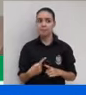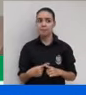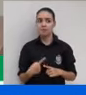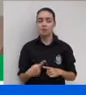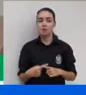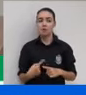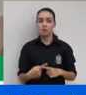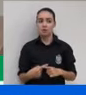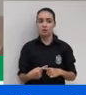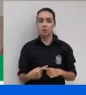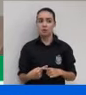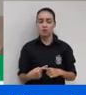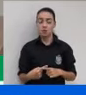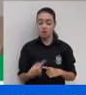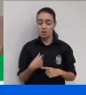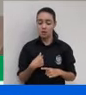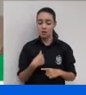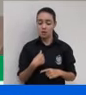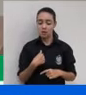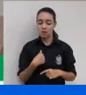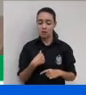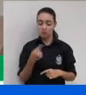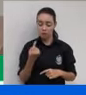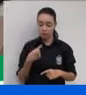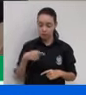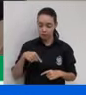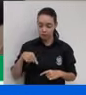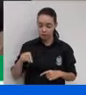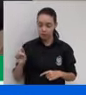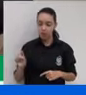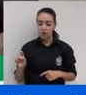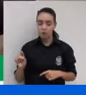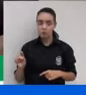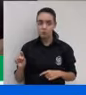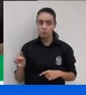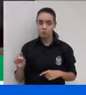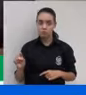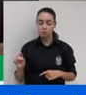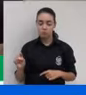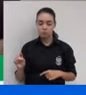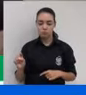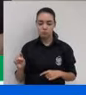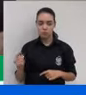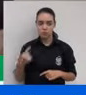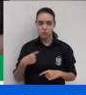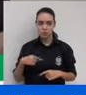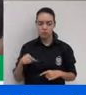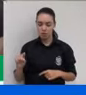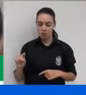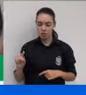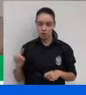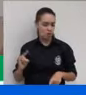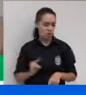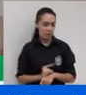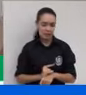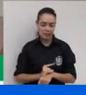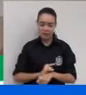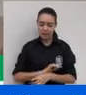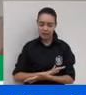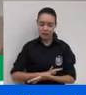Marcelo eu vou sair de cara limpa não vou trair ninguém não